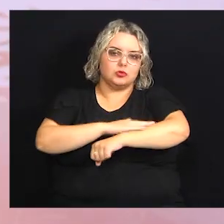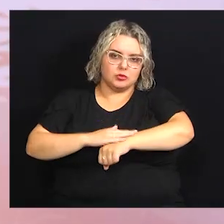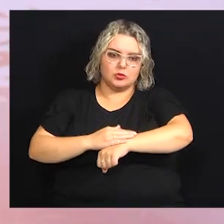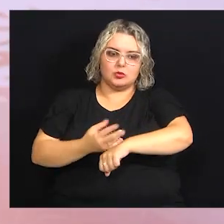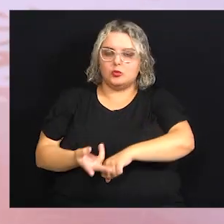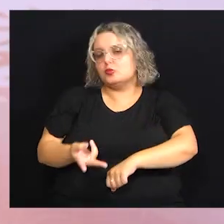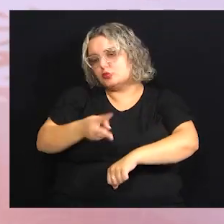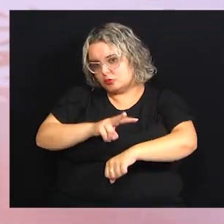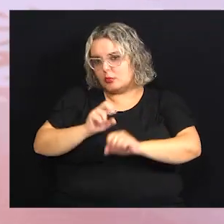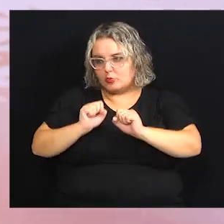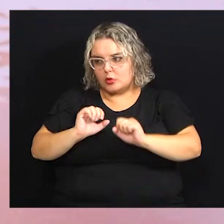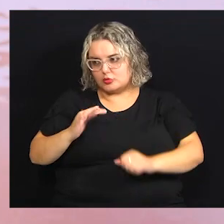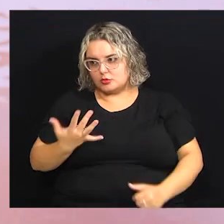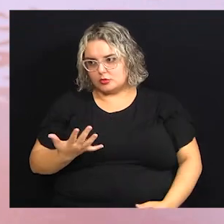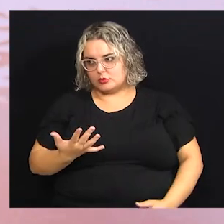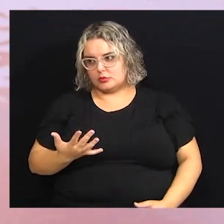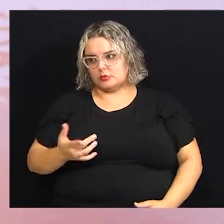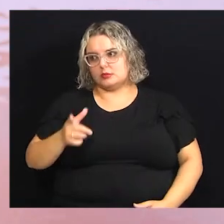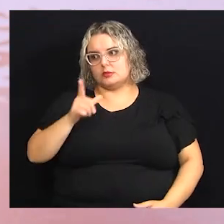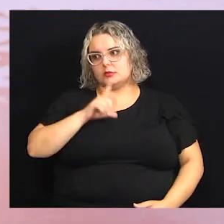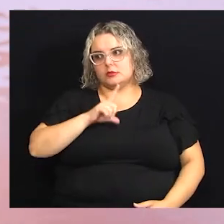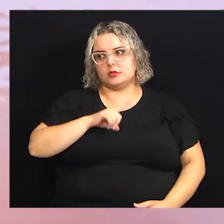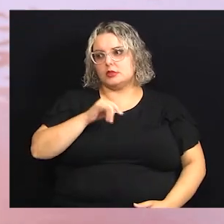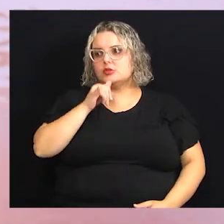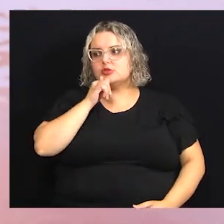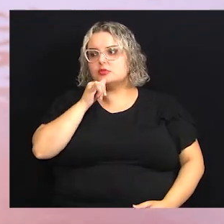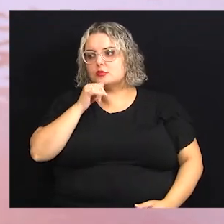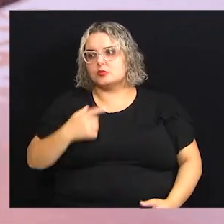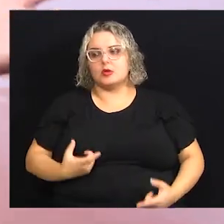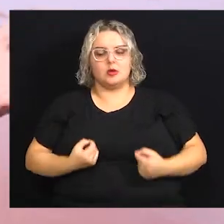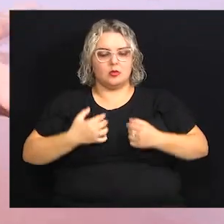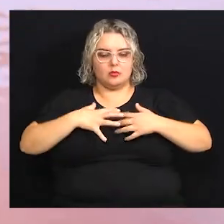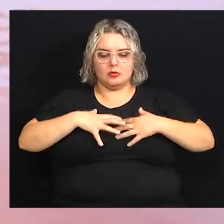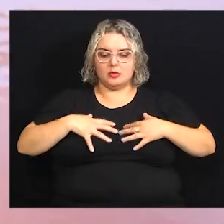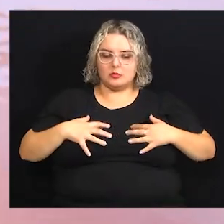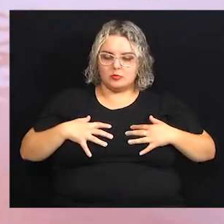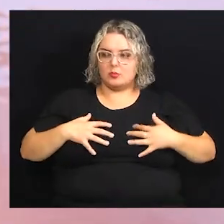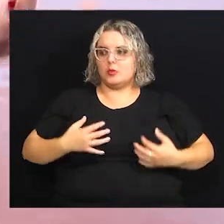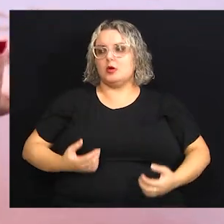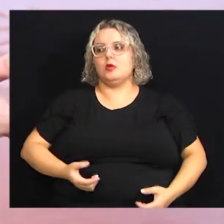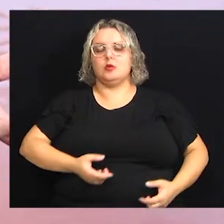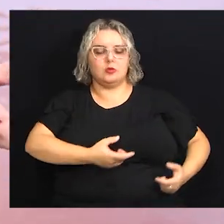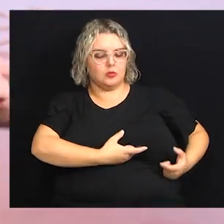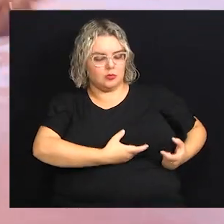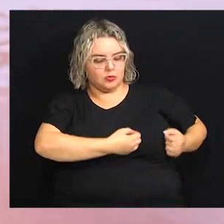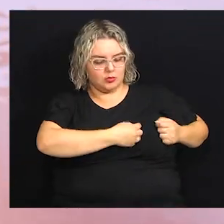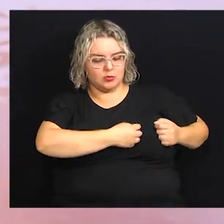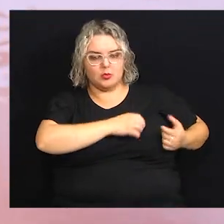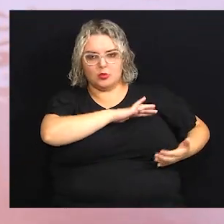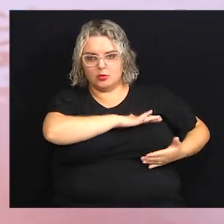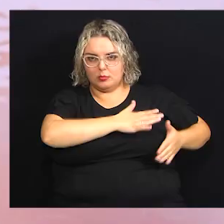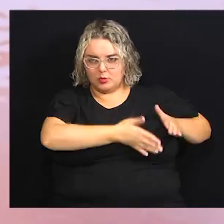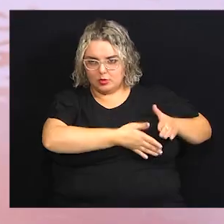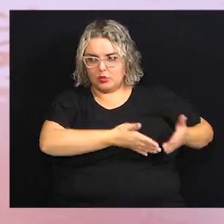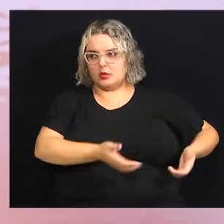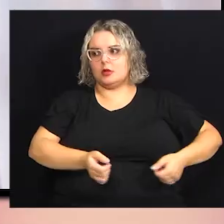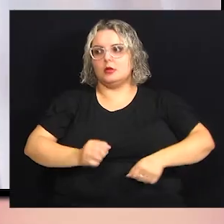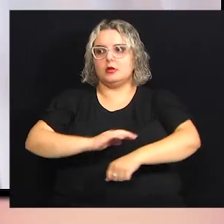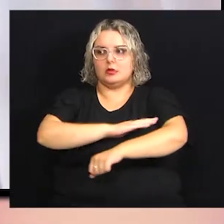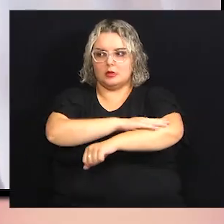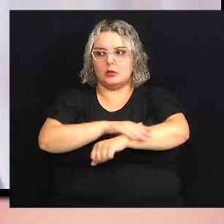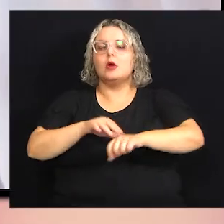contrário também pode acontecer, doutor? Ter, tipo, um câncer no pulmão, um câncer de mama e passar para a